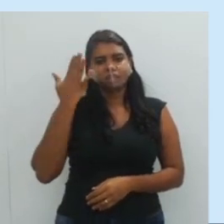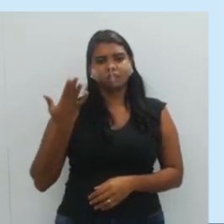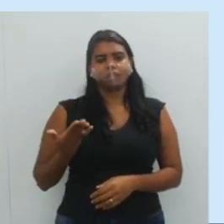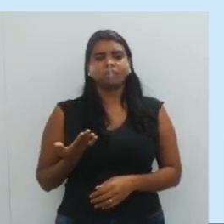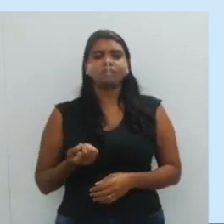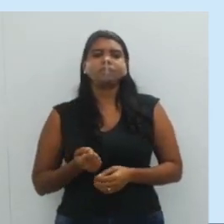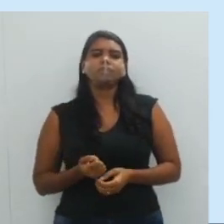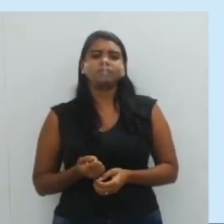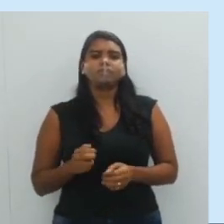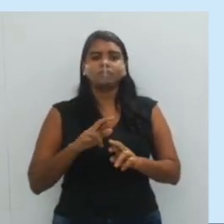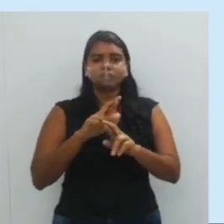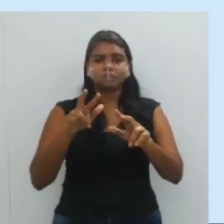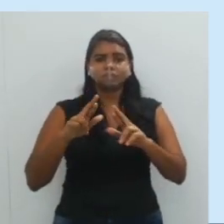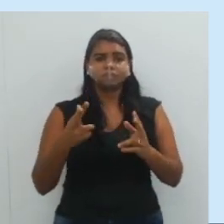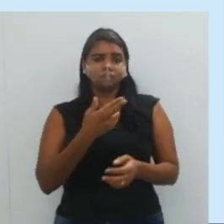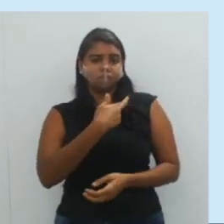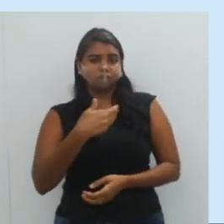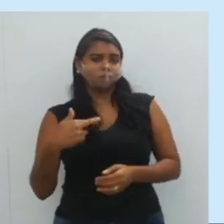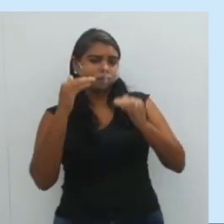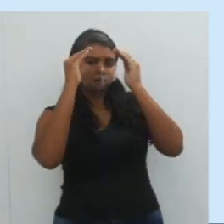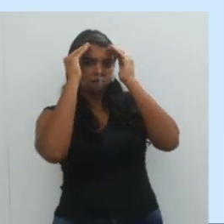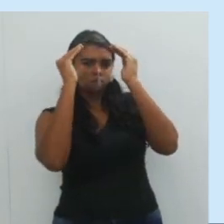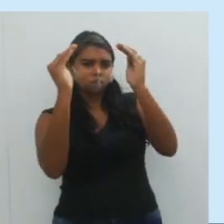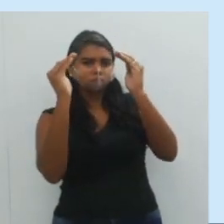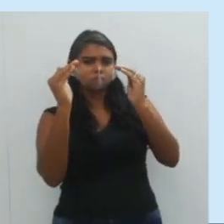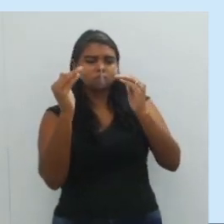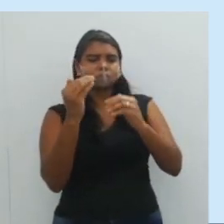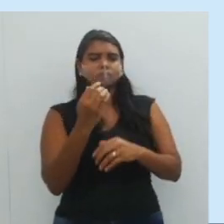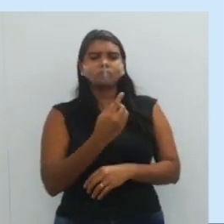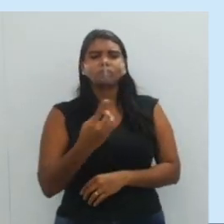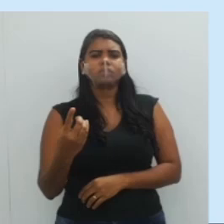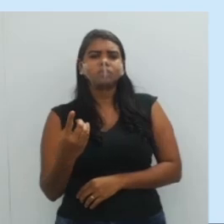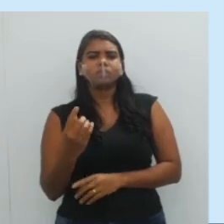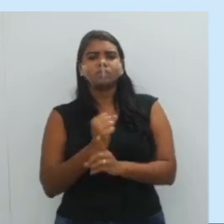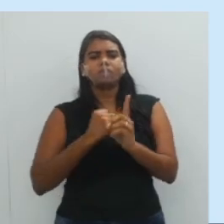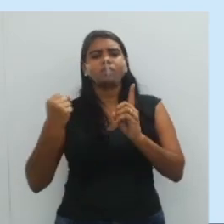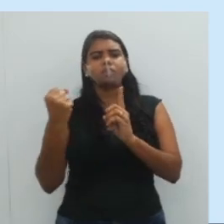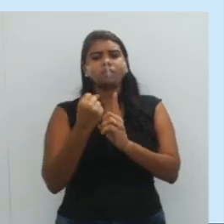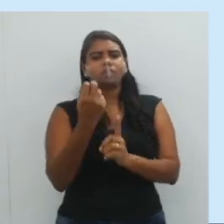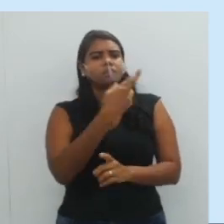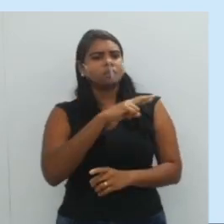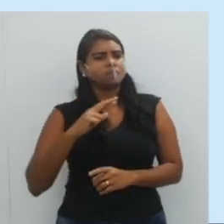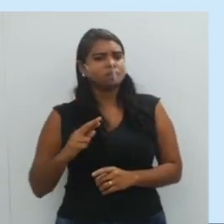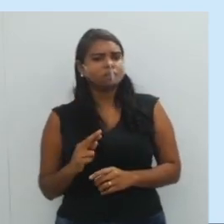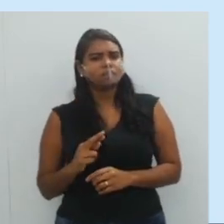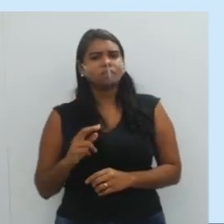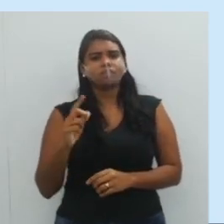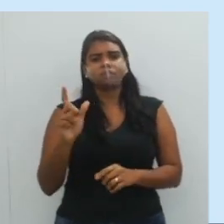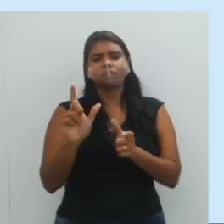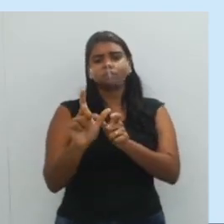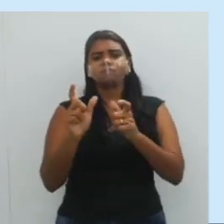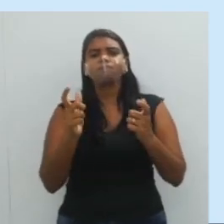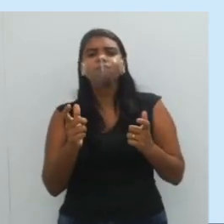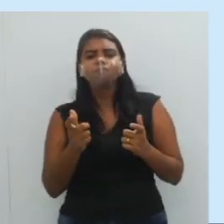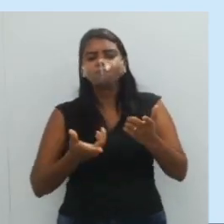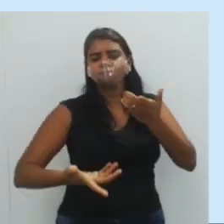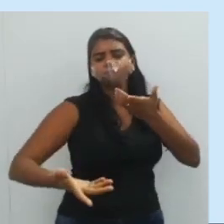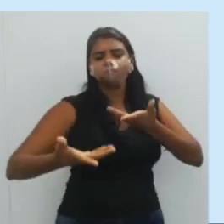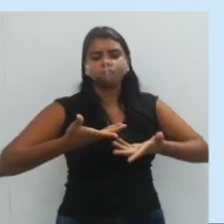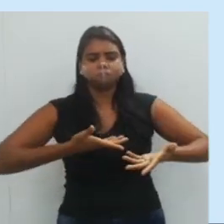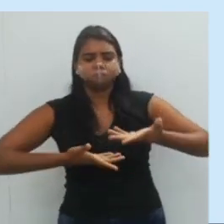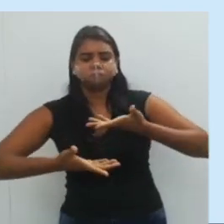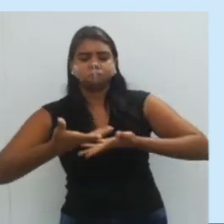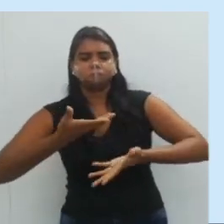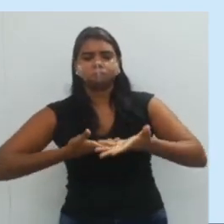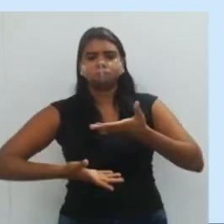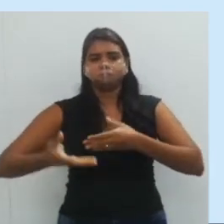da pluralidade, do respeito, certo? Sociedade plural e não singular. O convívio dentro